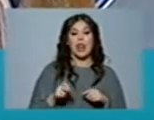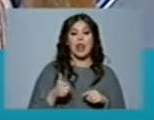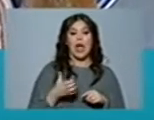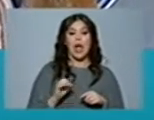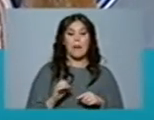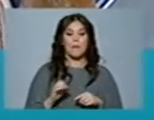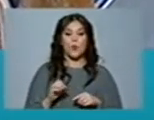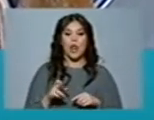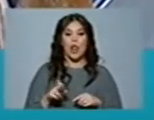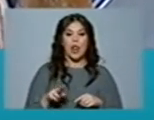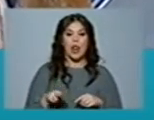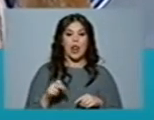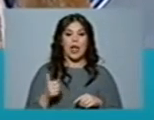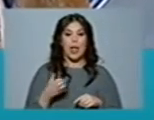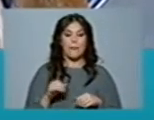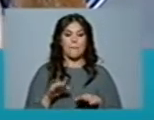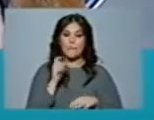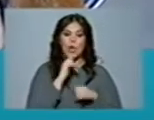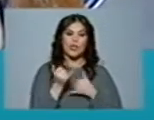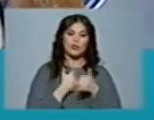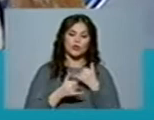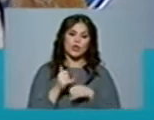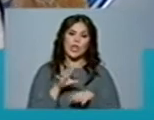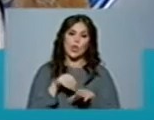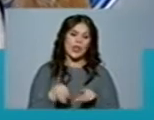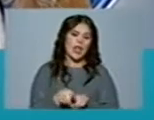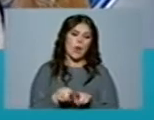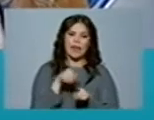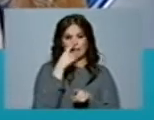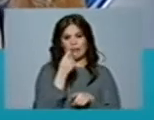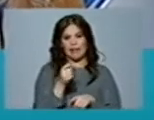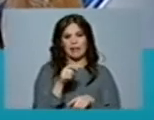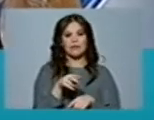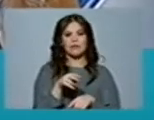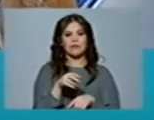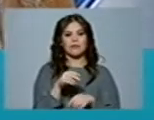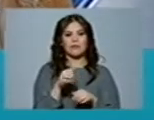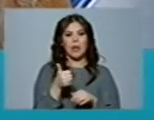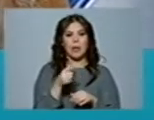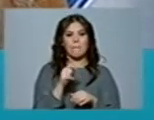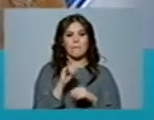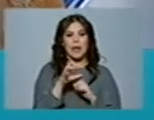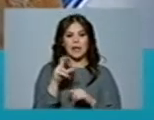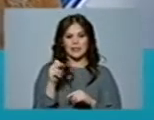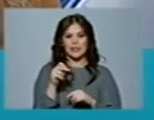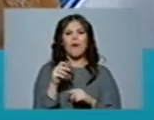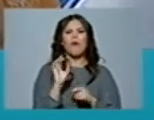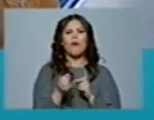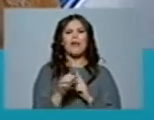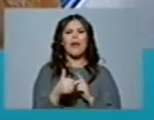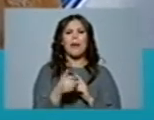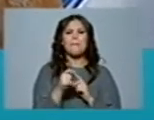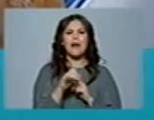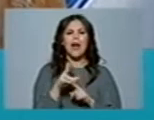raba, portanto, tanto podemos utilizar a família. É da família do nabo, não é? É a mesma família. A beiça. Eu sei o que é ficar de beiça. A beiça está aqui,